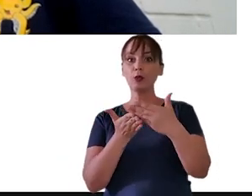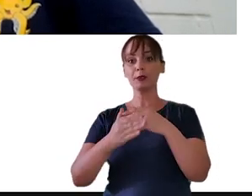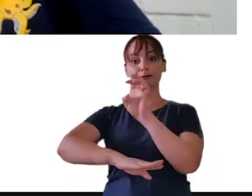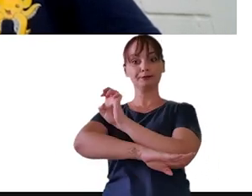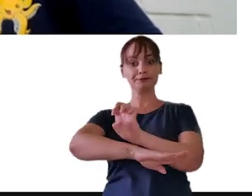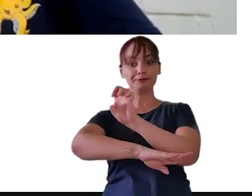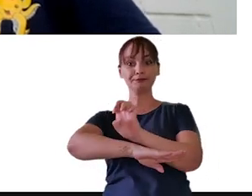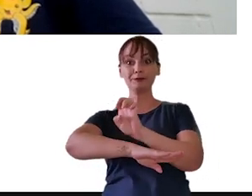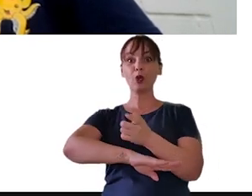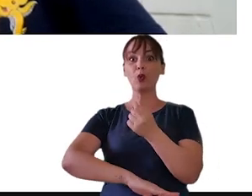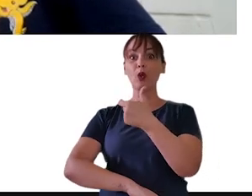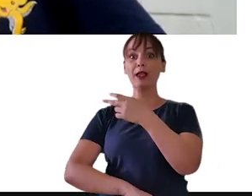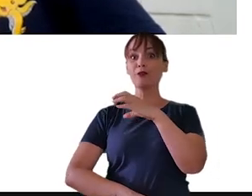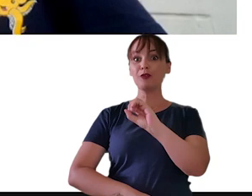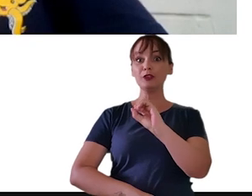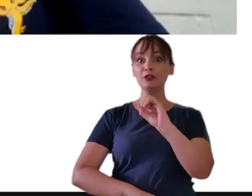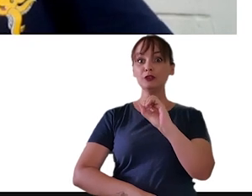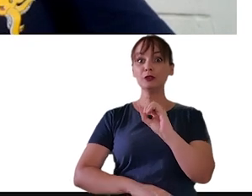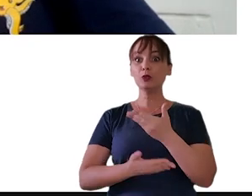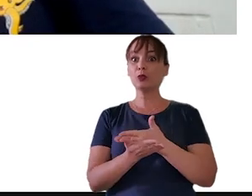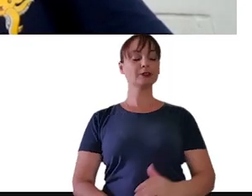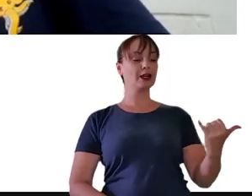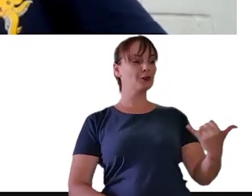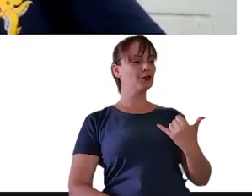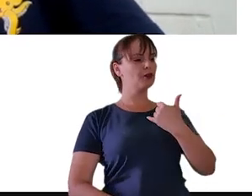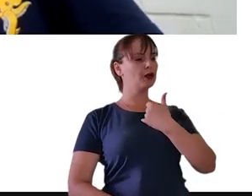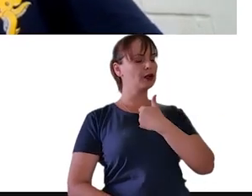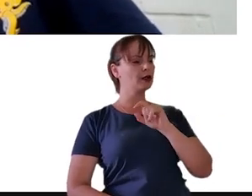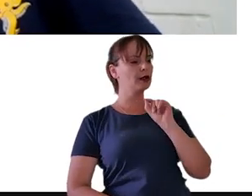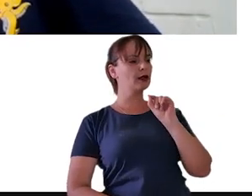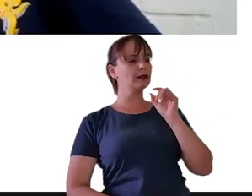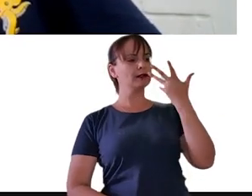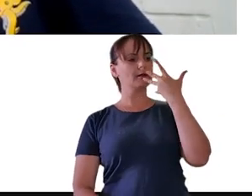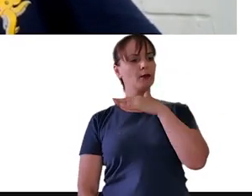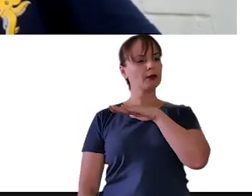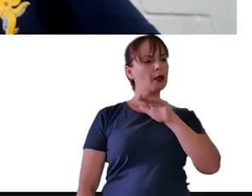ambiental e estou aqui até hoje. Me diz uma coisa, o